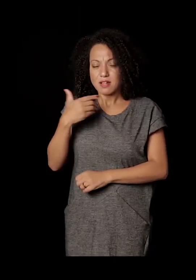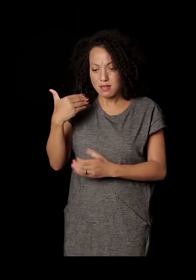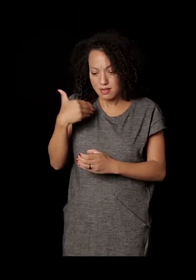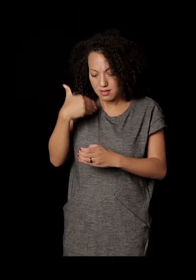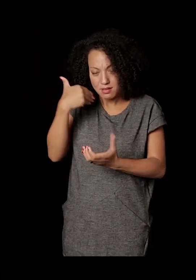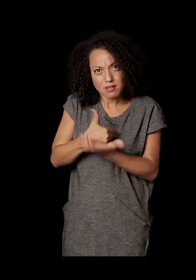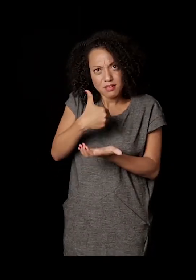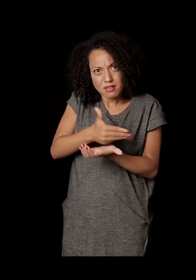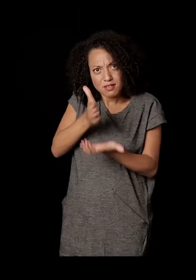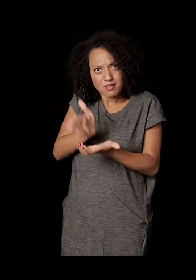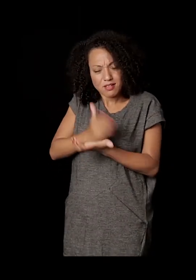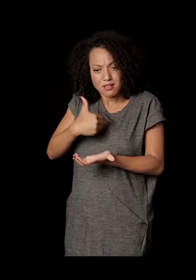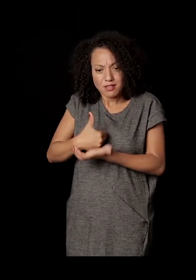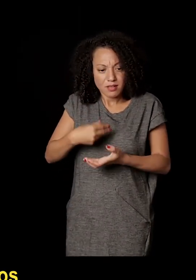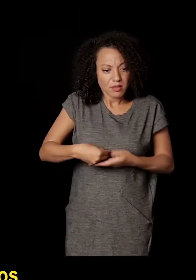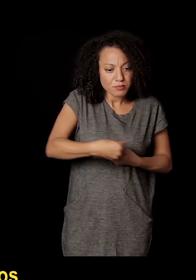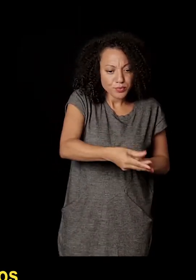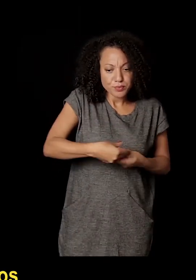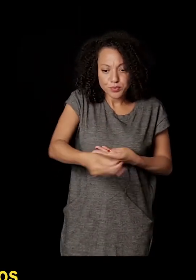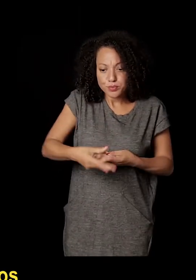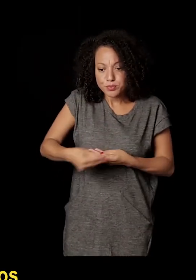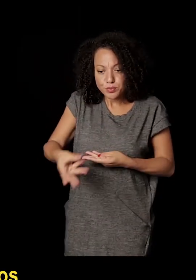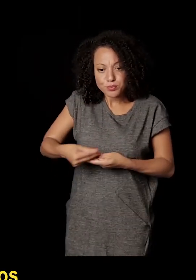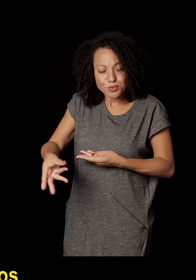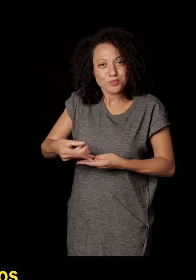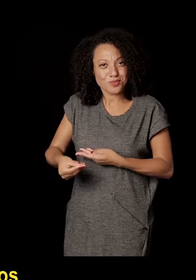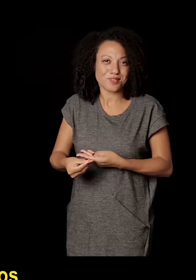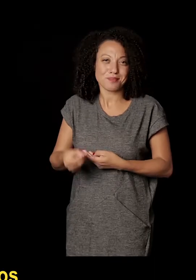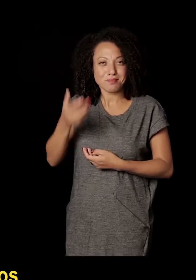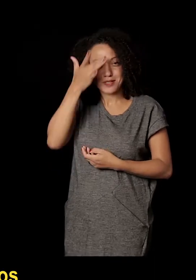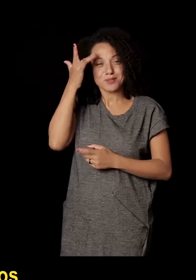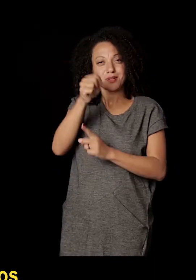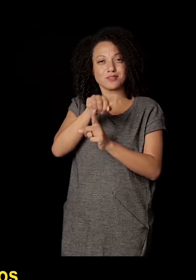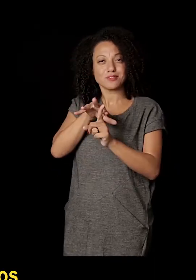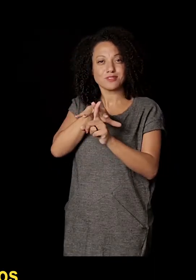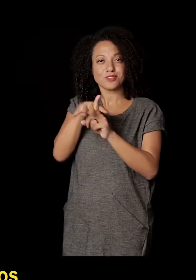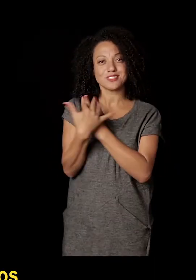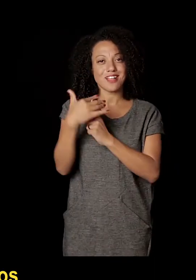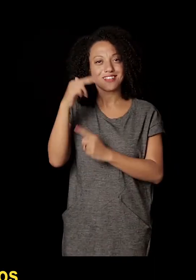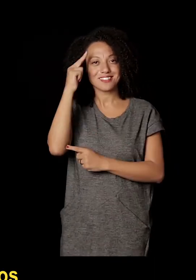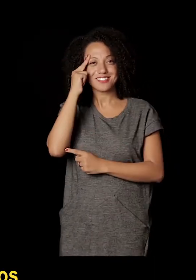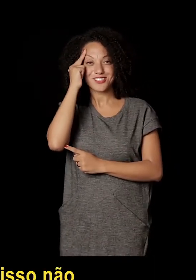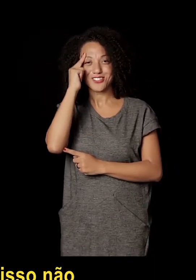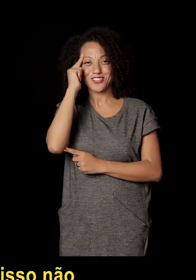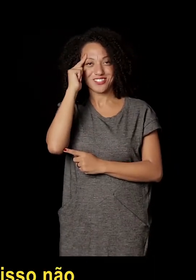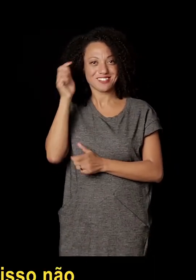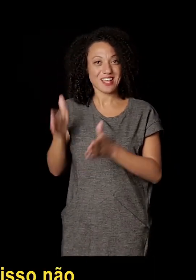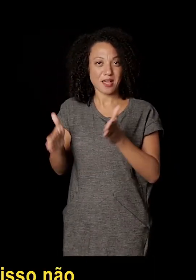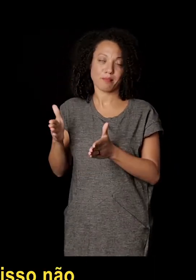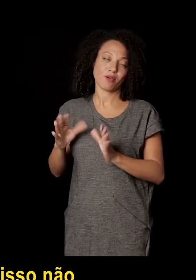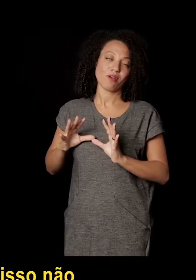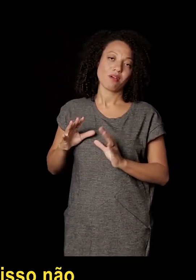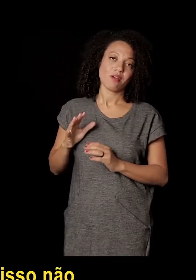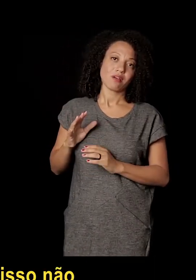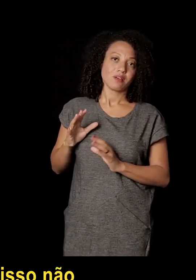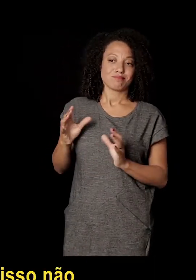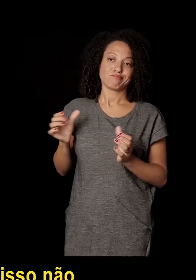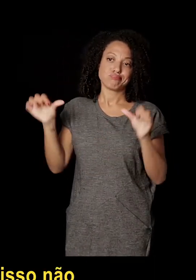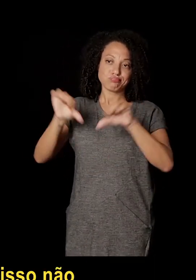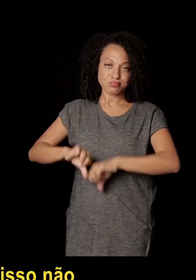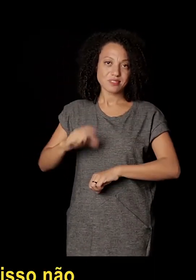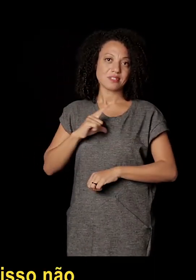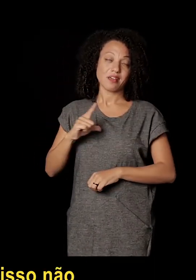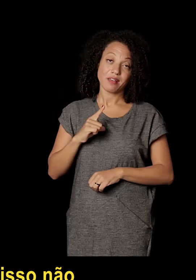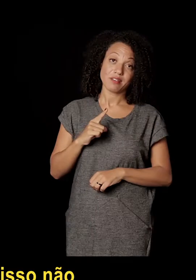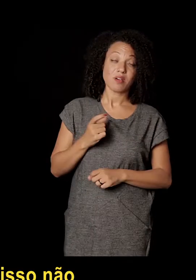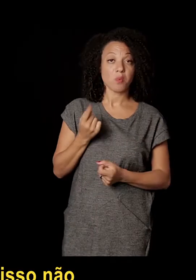para poder distribuí-las, né? Era um pouco da ideia dos utópicos socialistas da época, né? Muito disso fracassou, muito disso não era verdade,